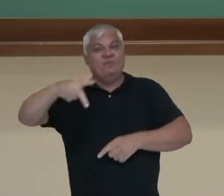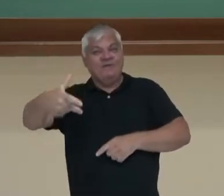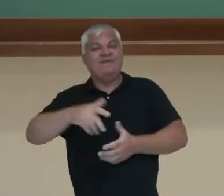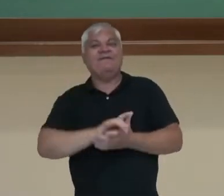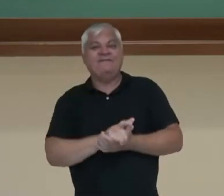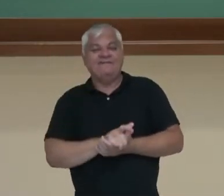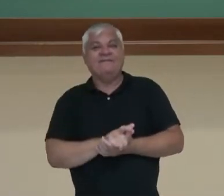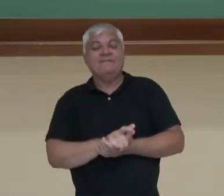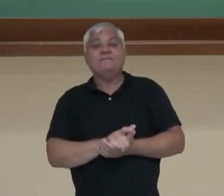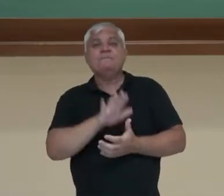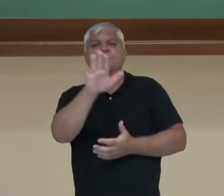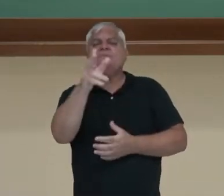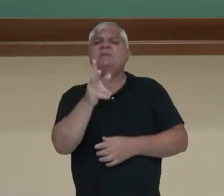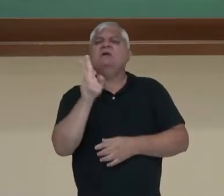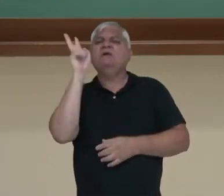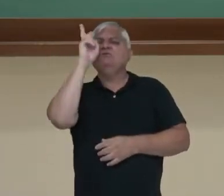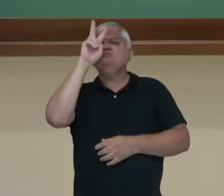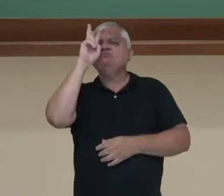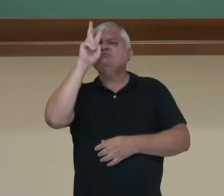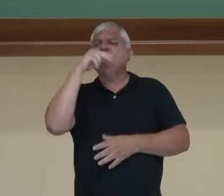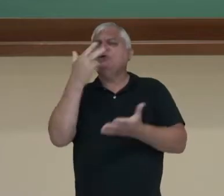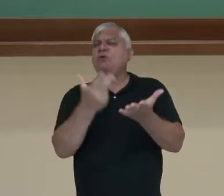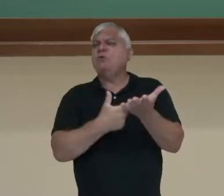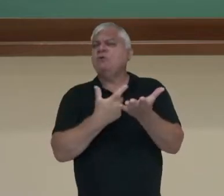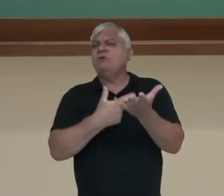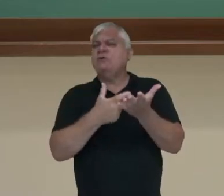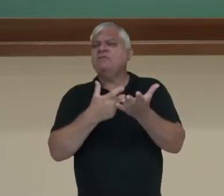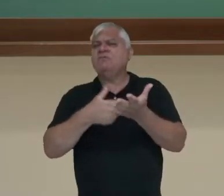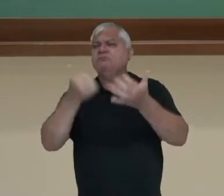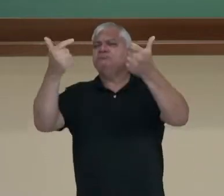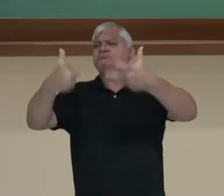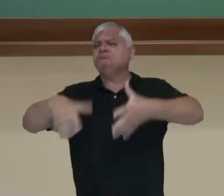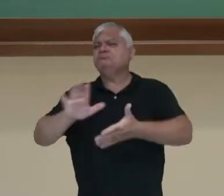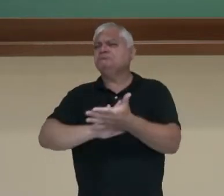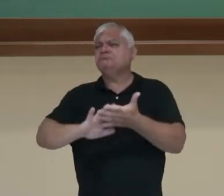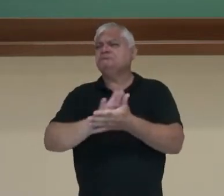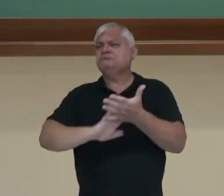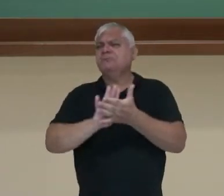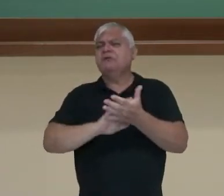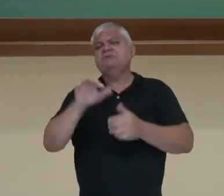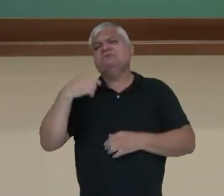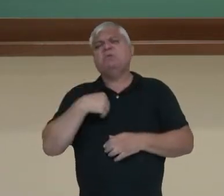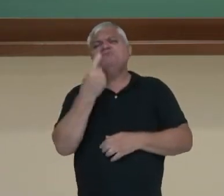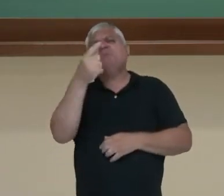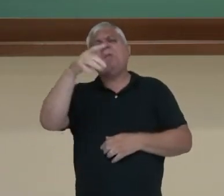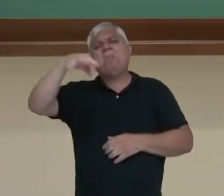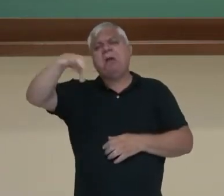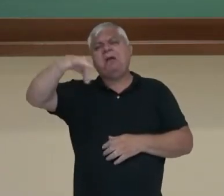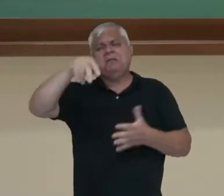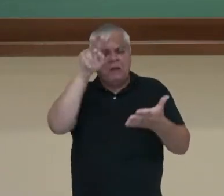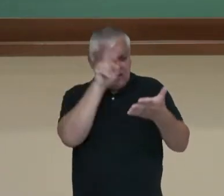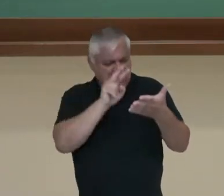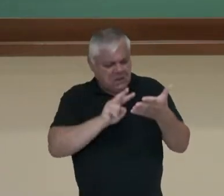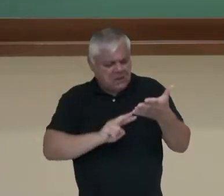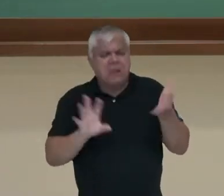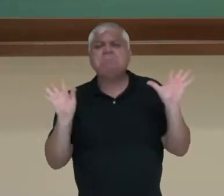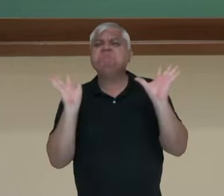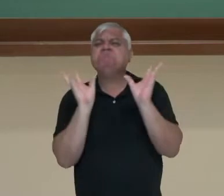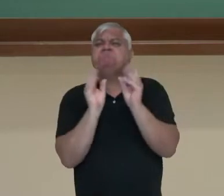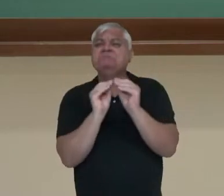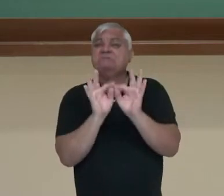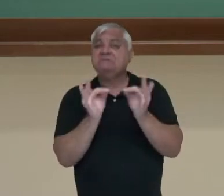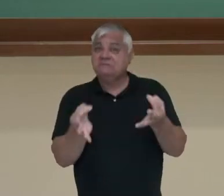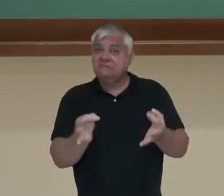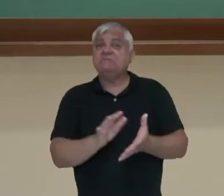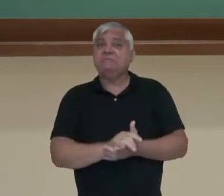tempo atrás os livros de história até não trabalhavam muito esse tema não. Olha lá, metade de uma página, quem sabe acolá